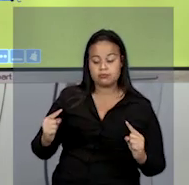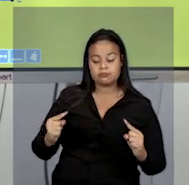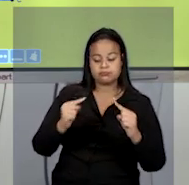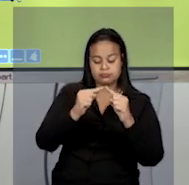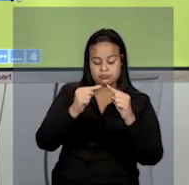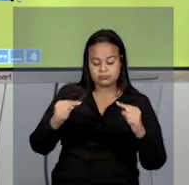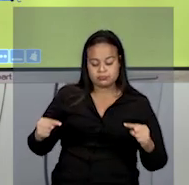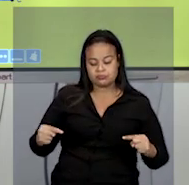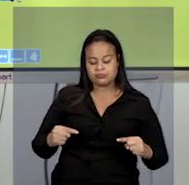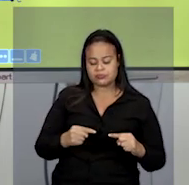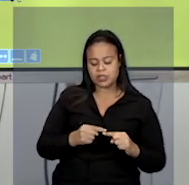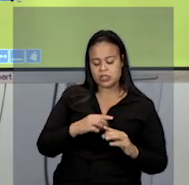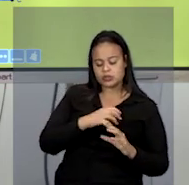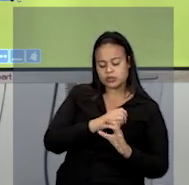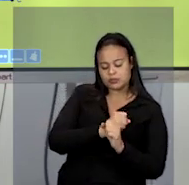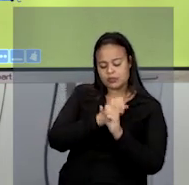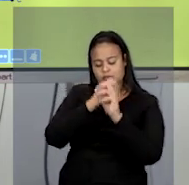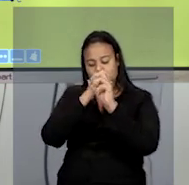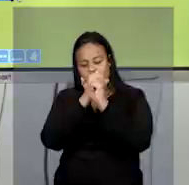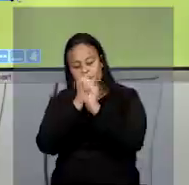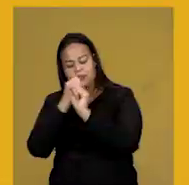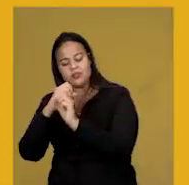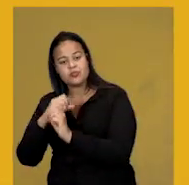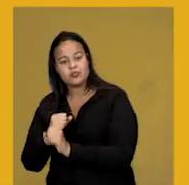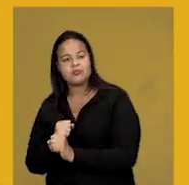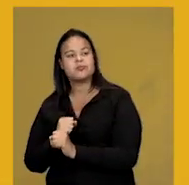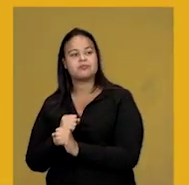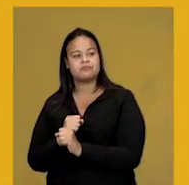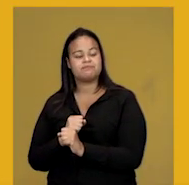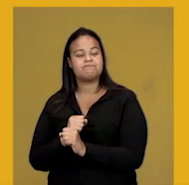aqui, ó. Isso é uma letra grega.